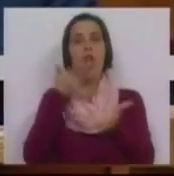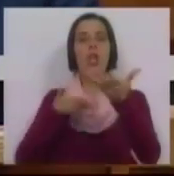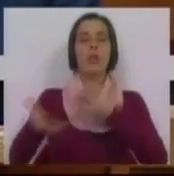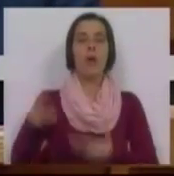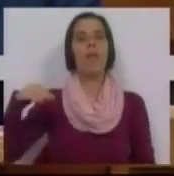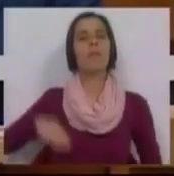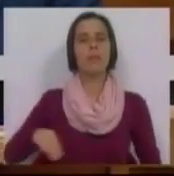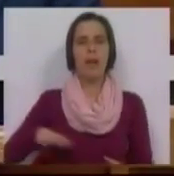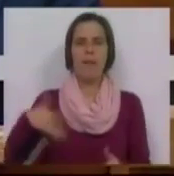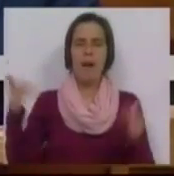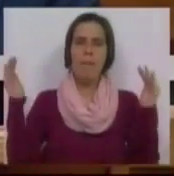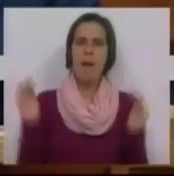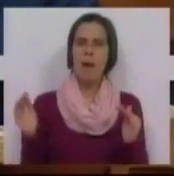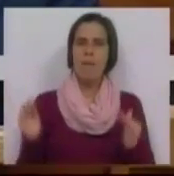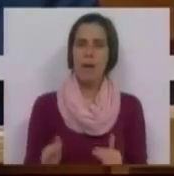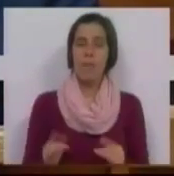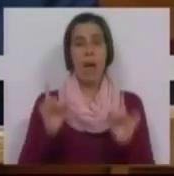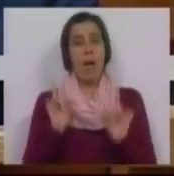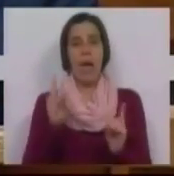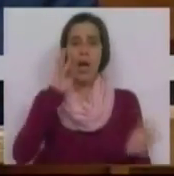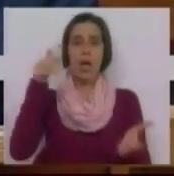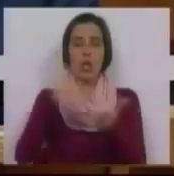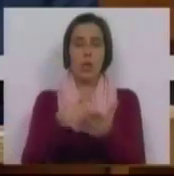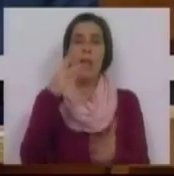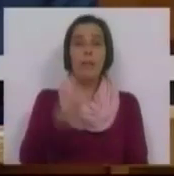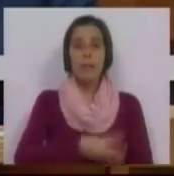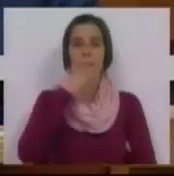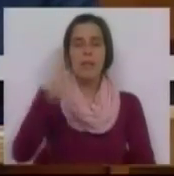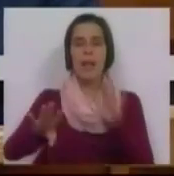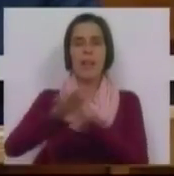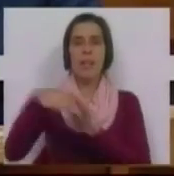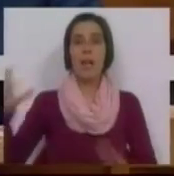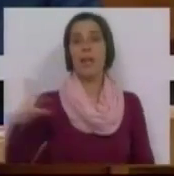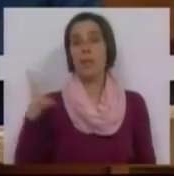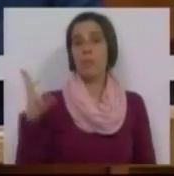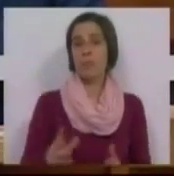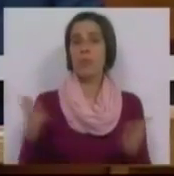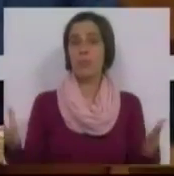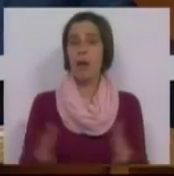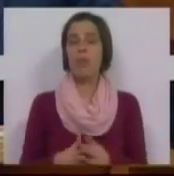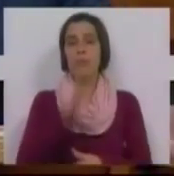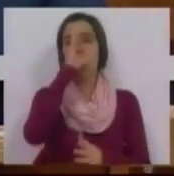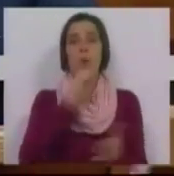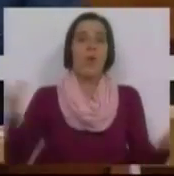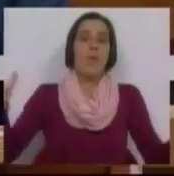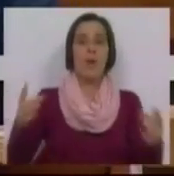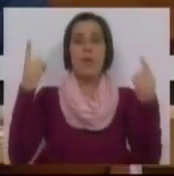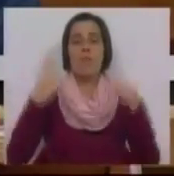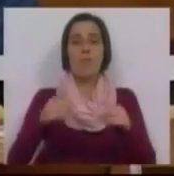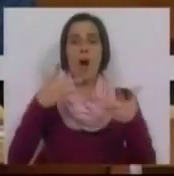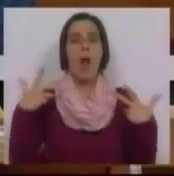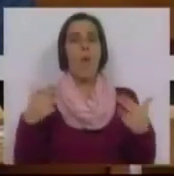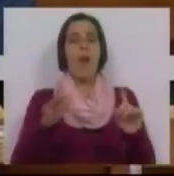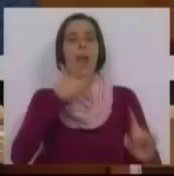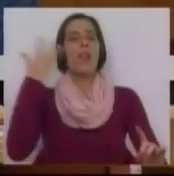troca de um salário cada vez menor, eis o resultado de quase 3 anos da direita em Portugal. O Governo só não é